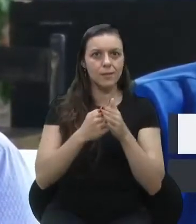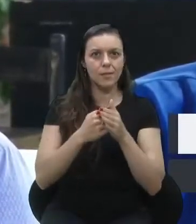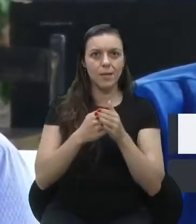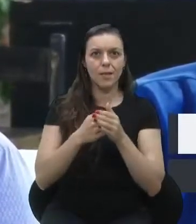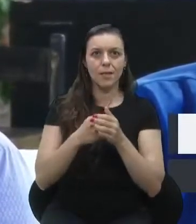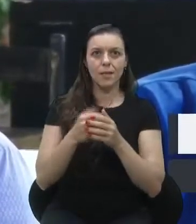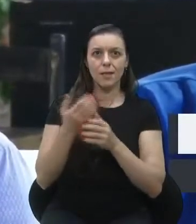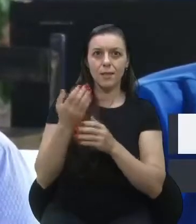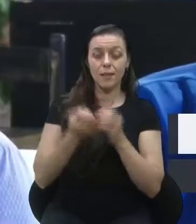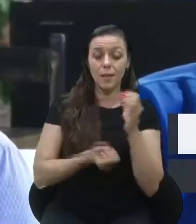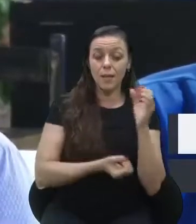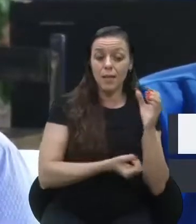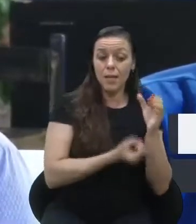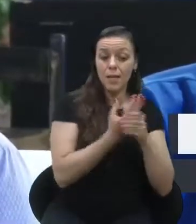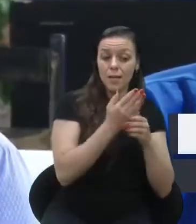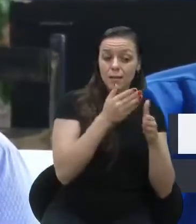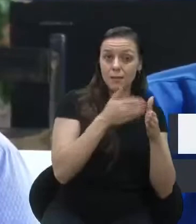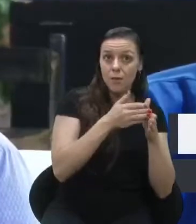sua fundação,